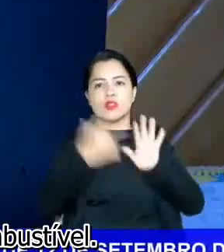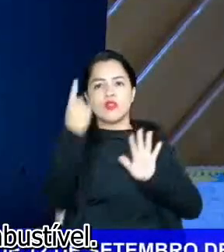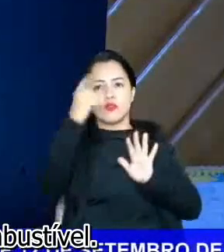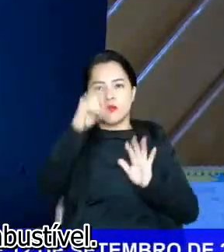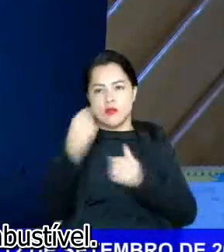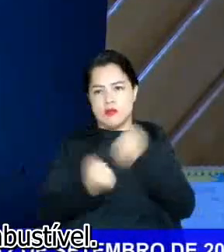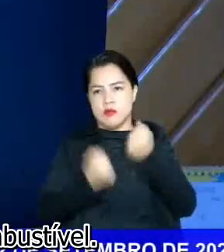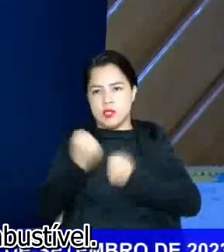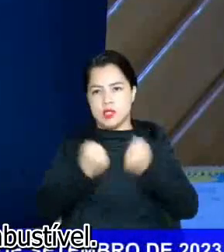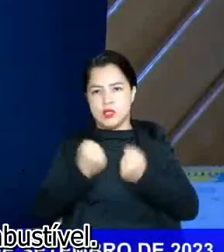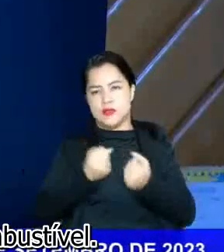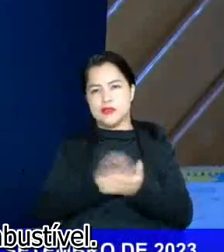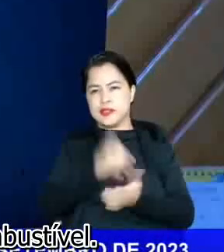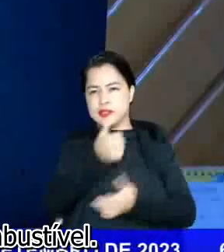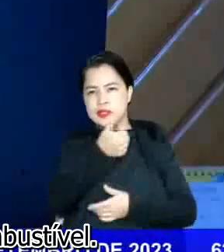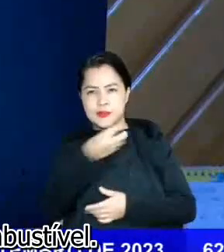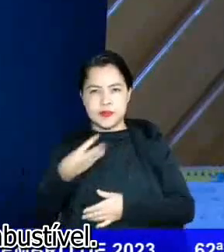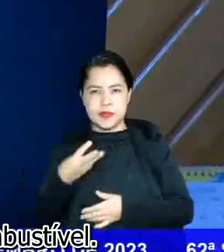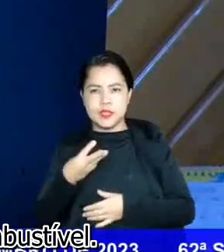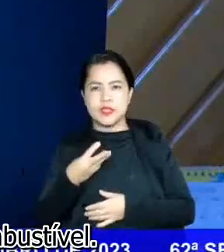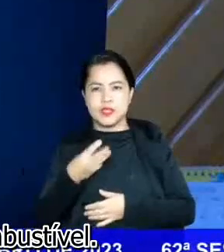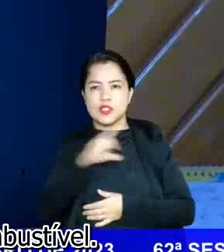gasto em 13 dias de